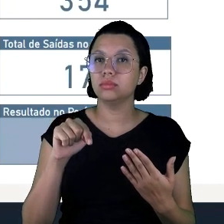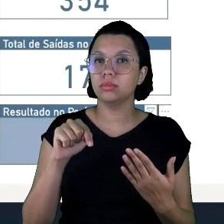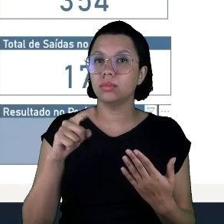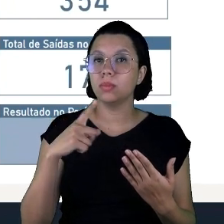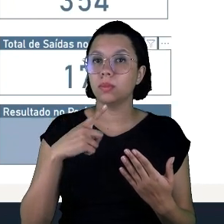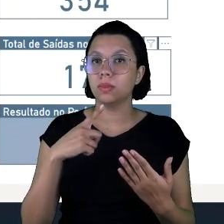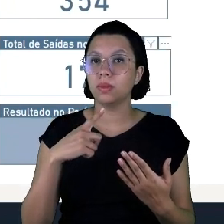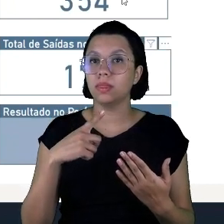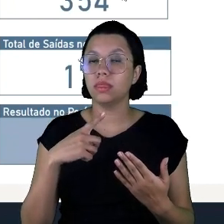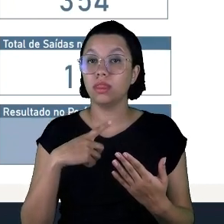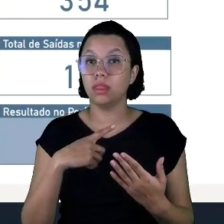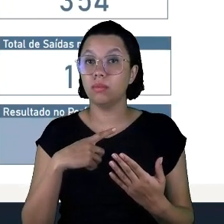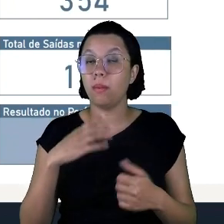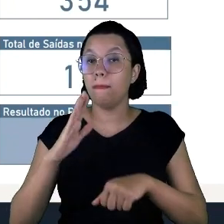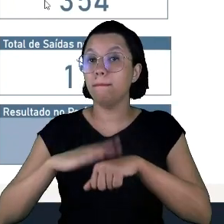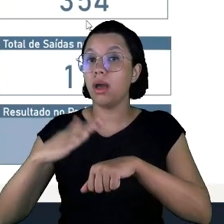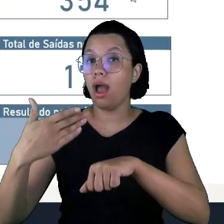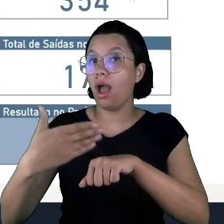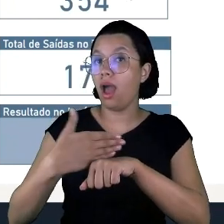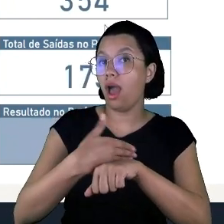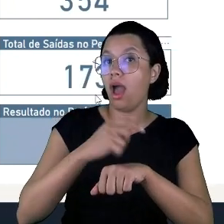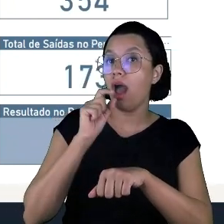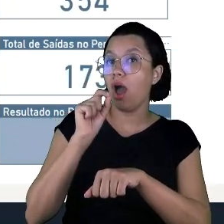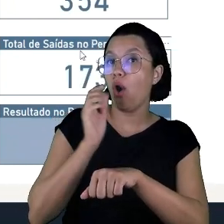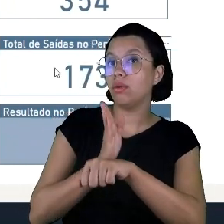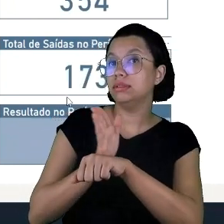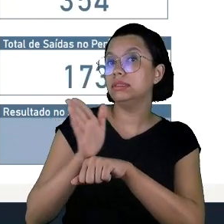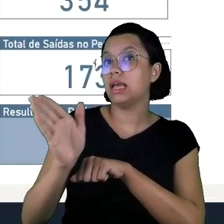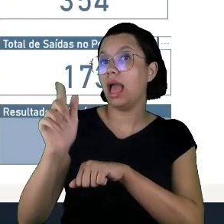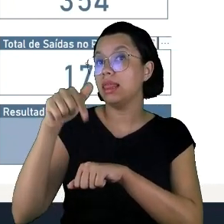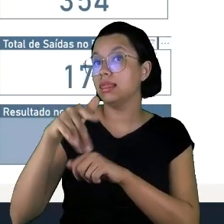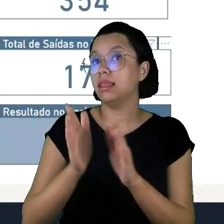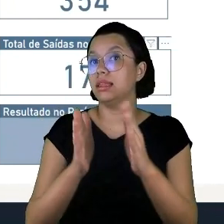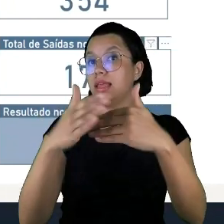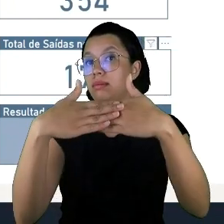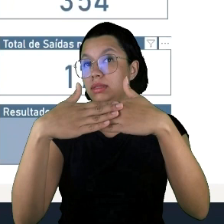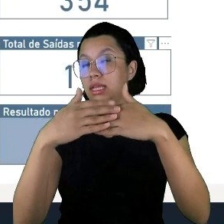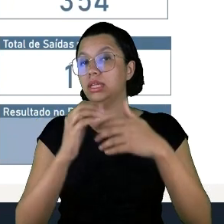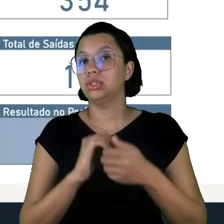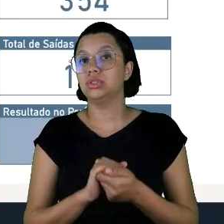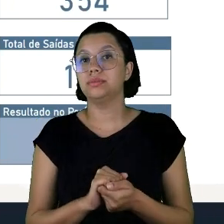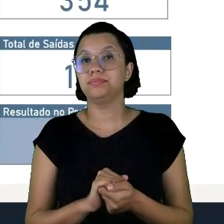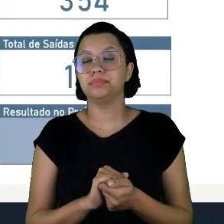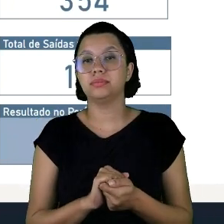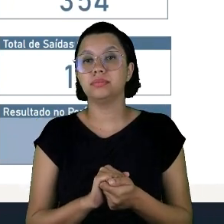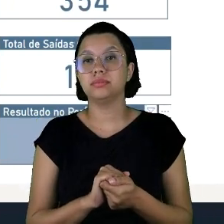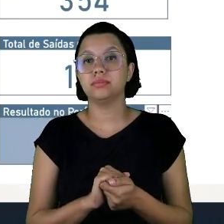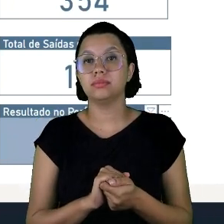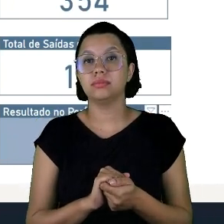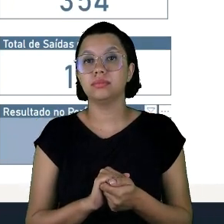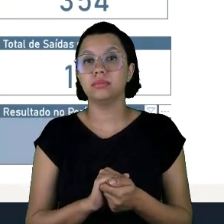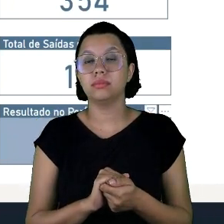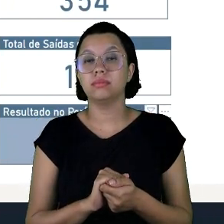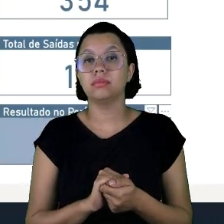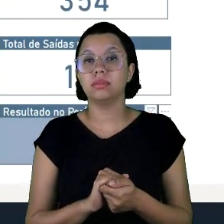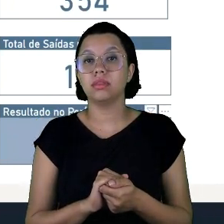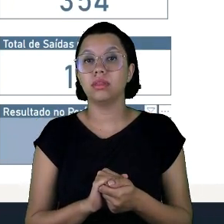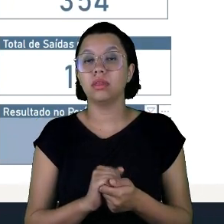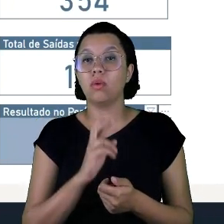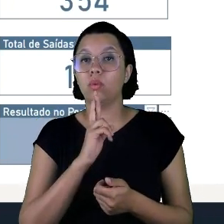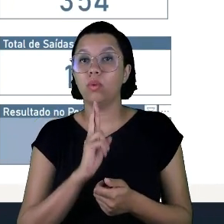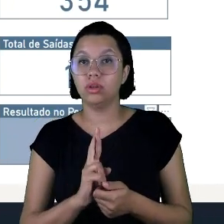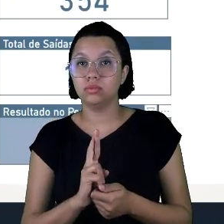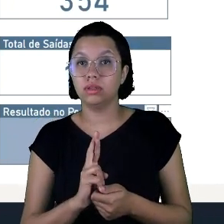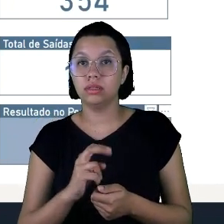Então, aqui nós temos que houve mais entrada do que saída nesse gabinete, né? E